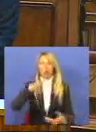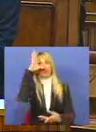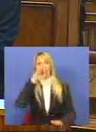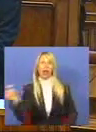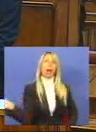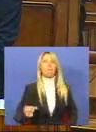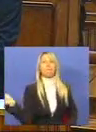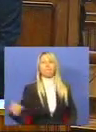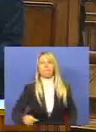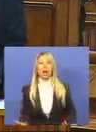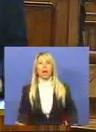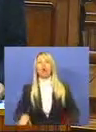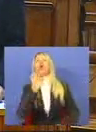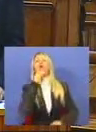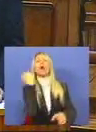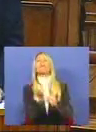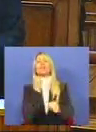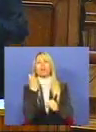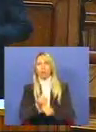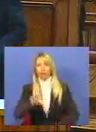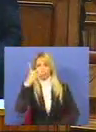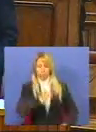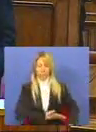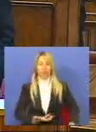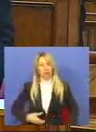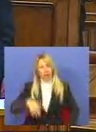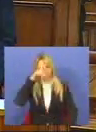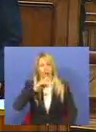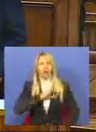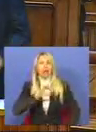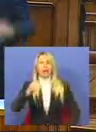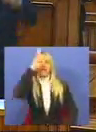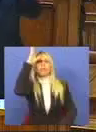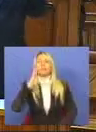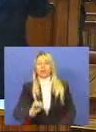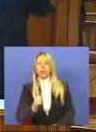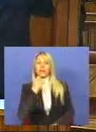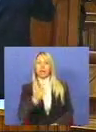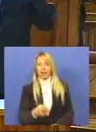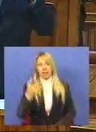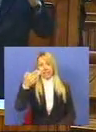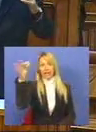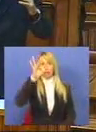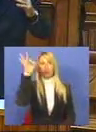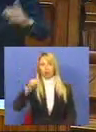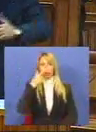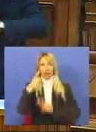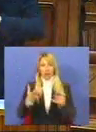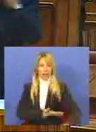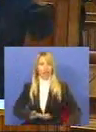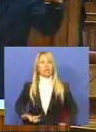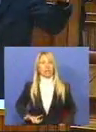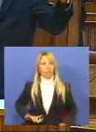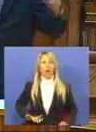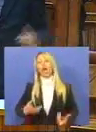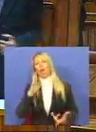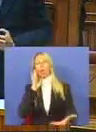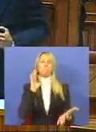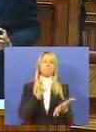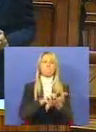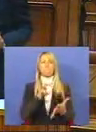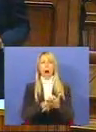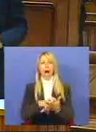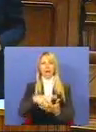Código do Trabalho. Em momento de desemprego, lembra-se, Sr. Primeiro-Ministro, ter dito que 7% de desemprego era a marca da